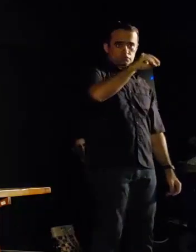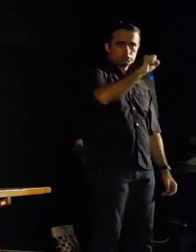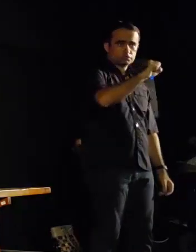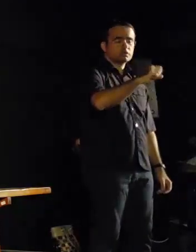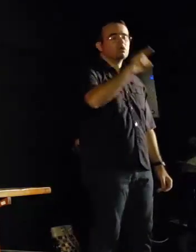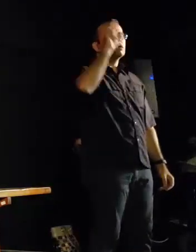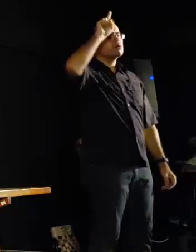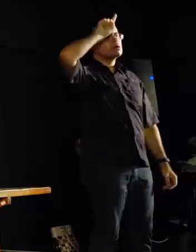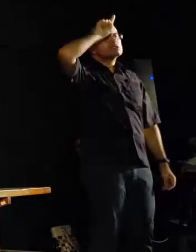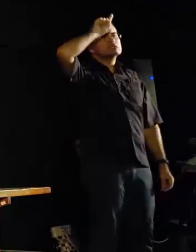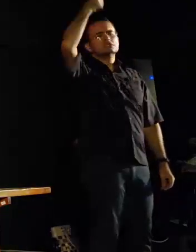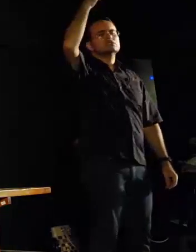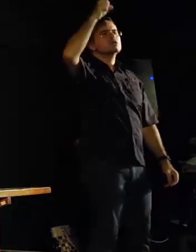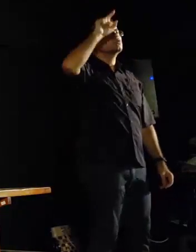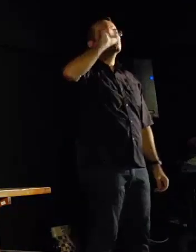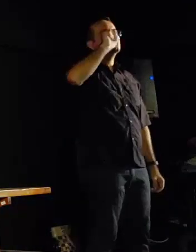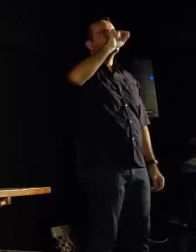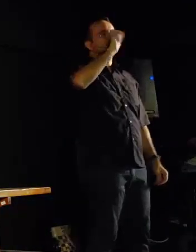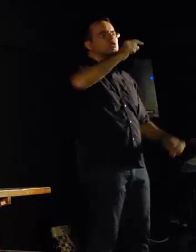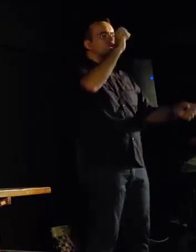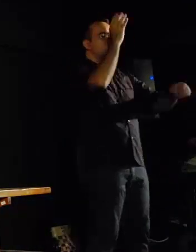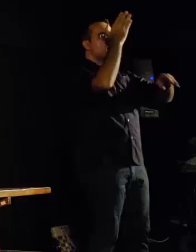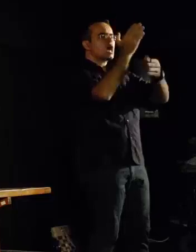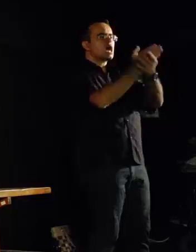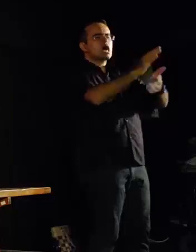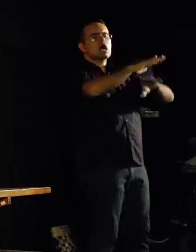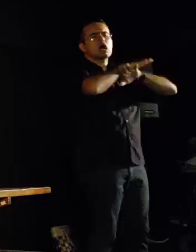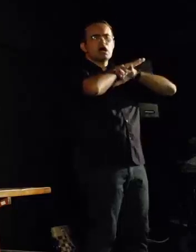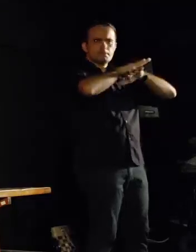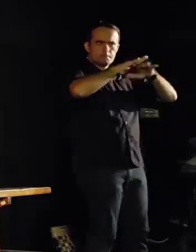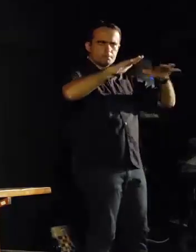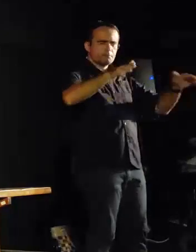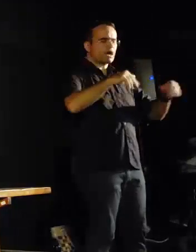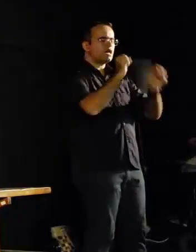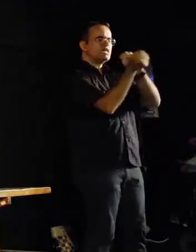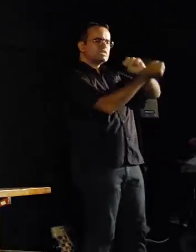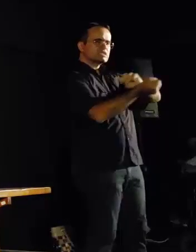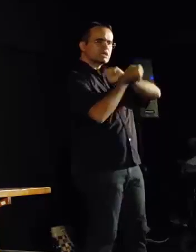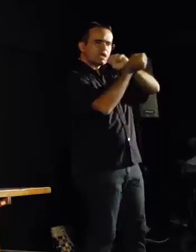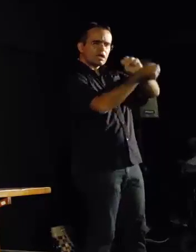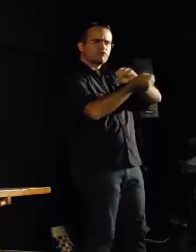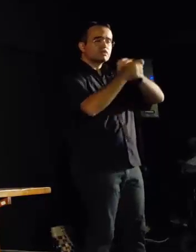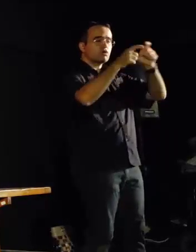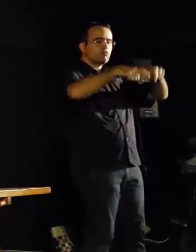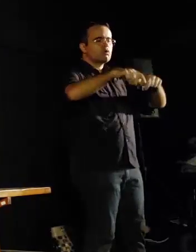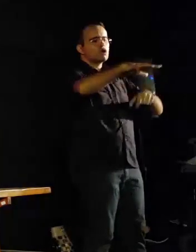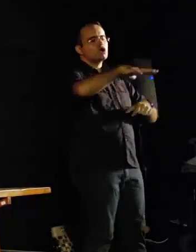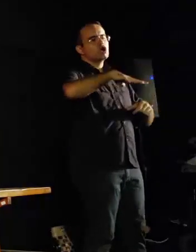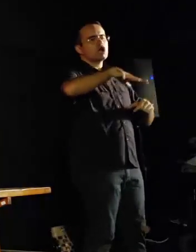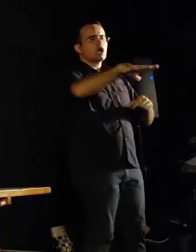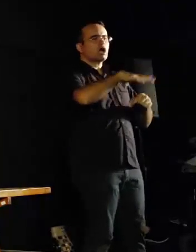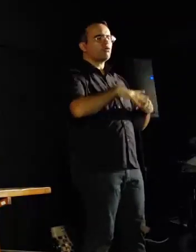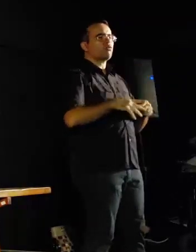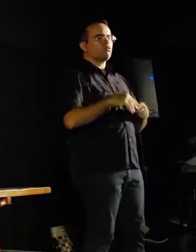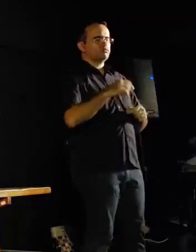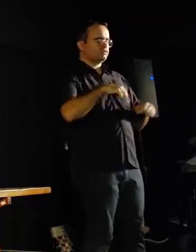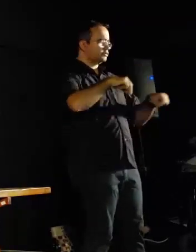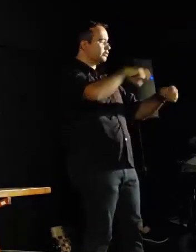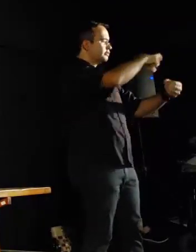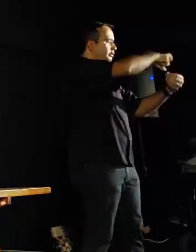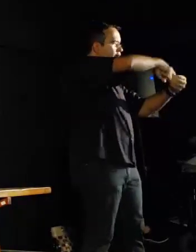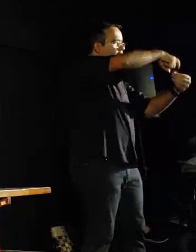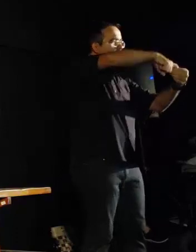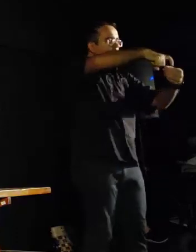decidem acabar com a escravidão nas colônias. E quando os jacobinos caem, Napoleão tenta voltar à